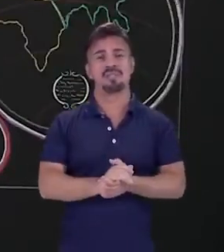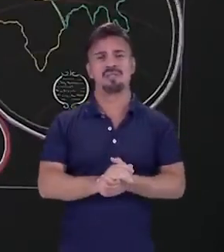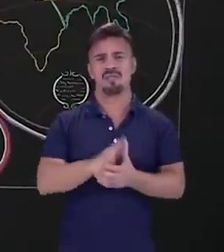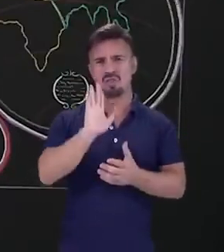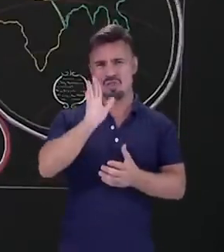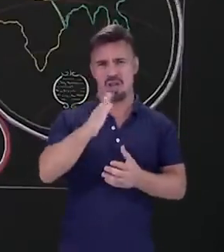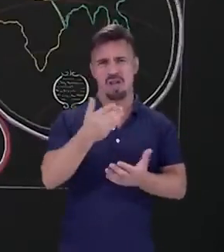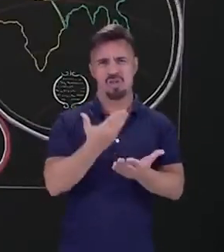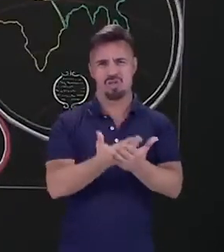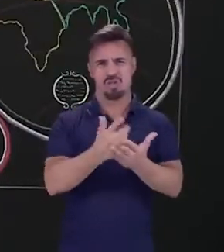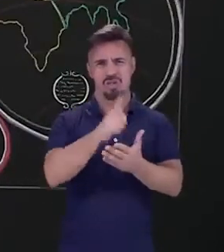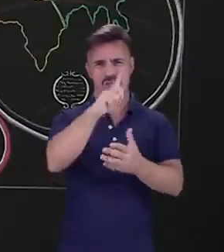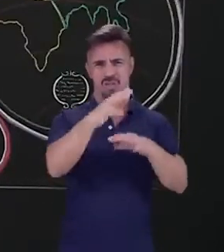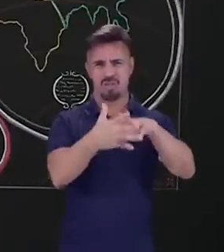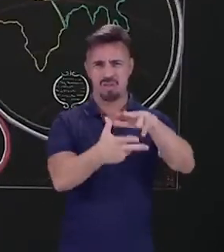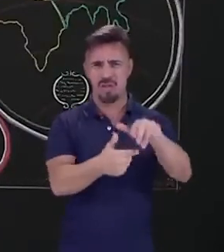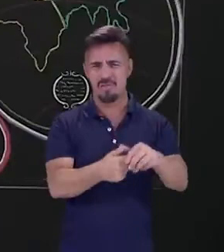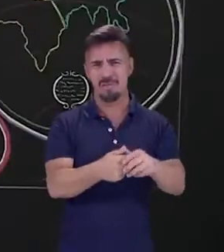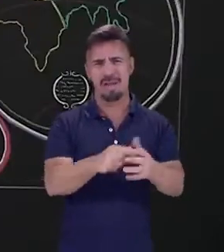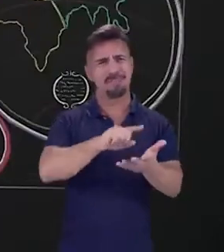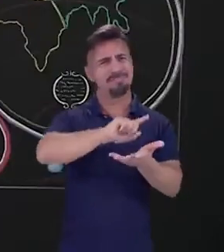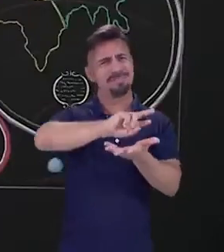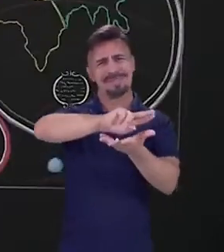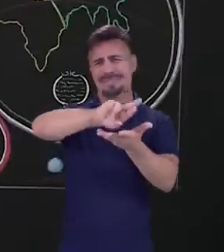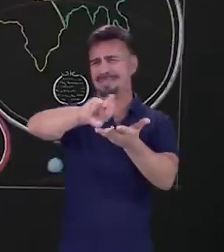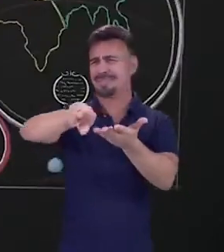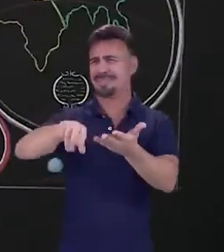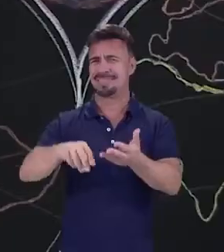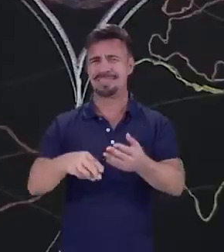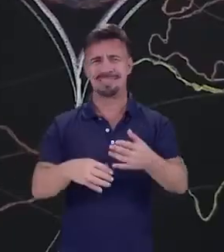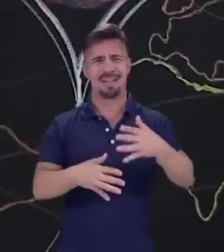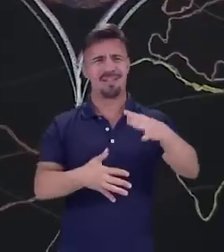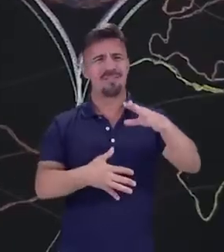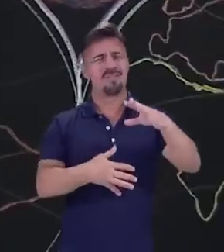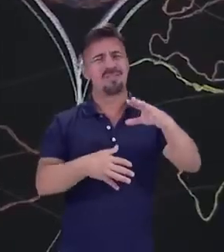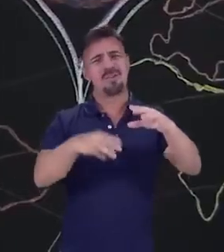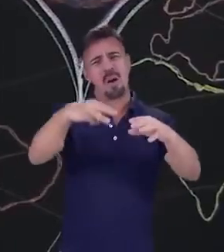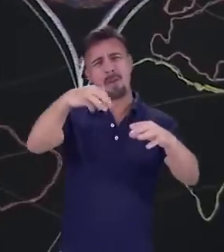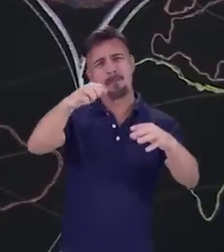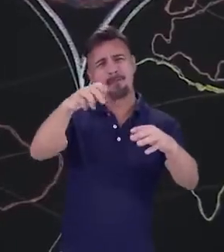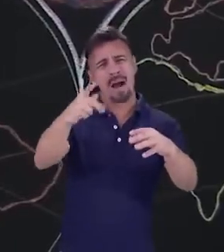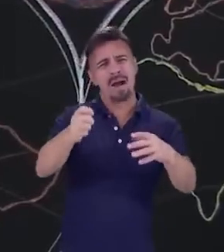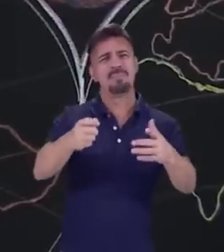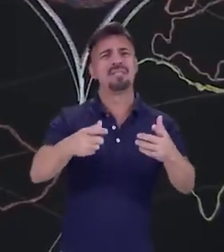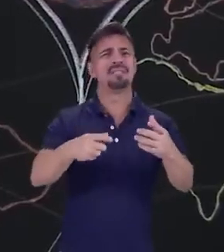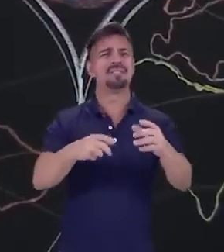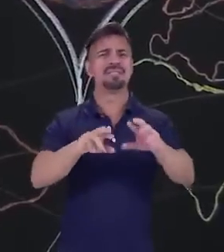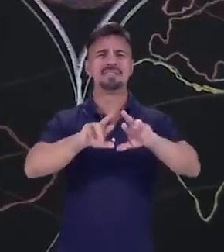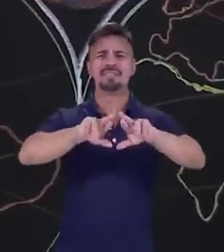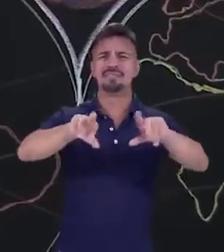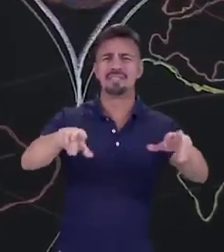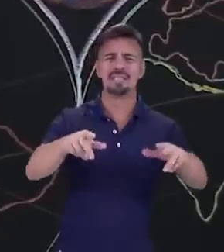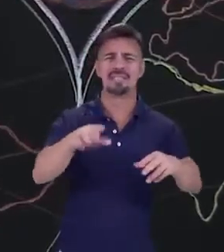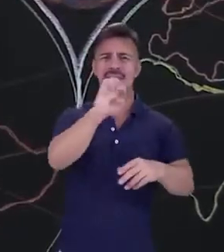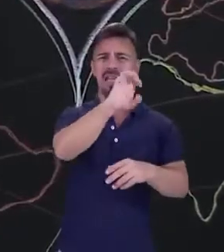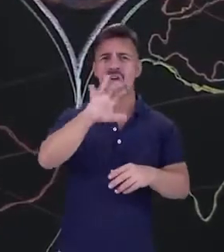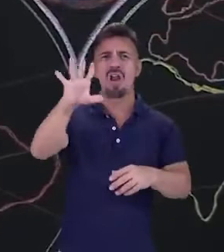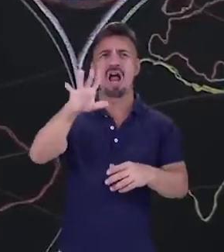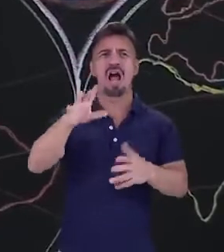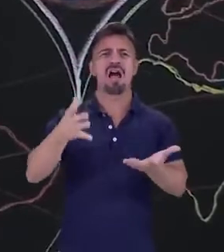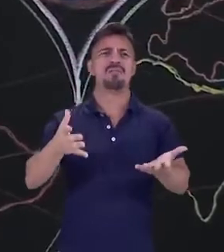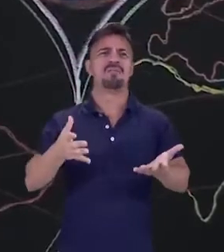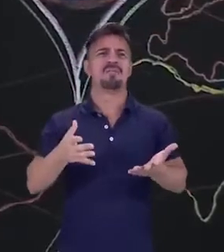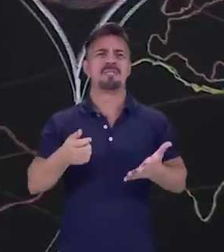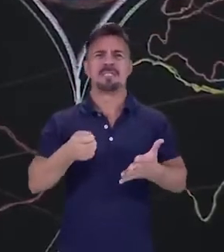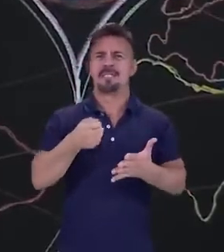mapa do mundo pode ser representado de várias formas, né? Isso depende sempre do referencial. Os europeus tentaram,